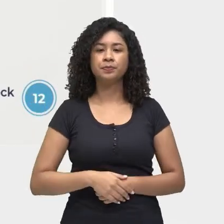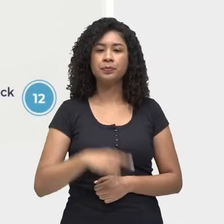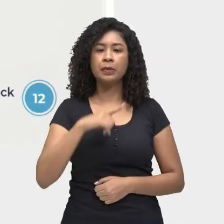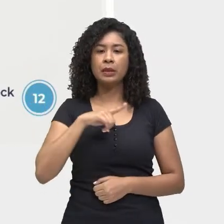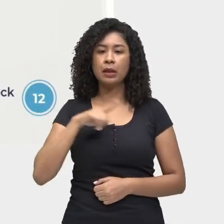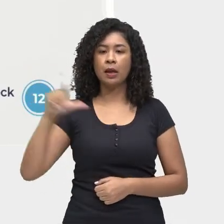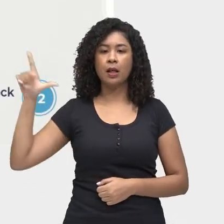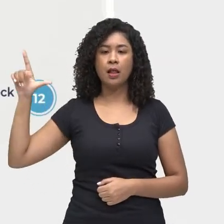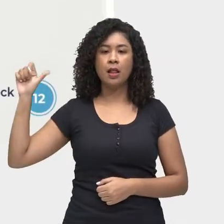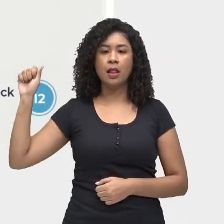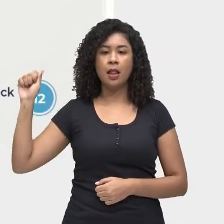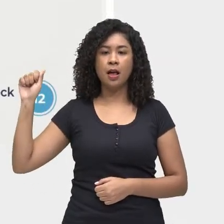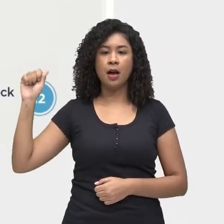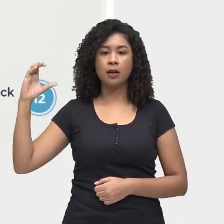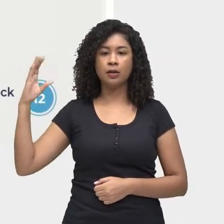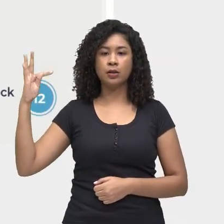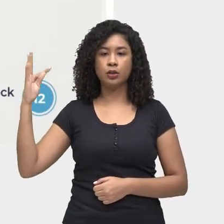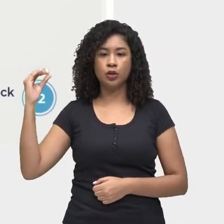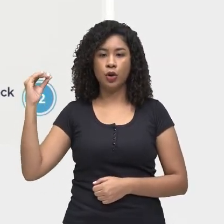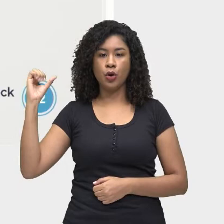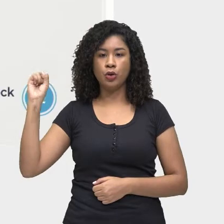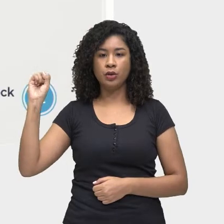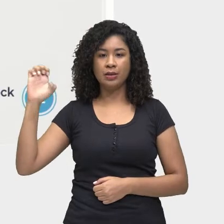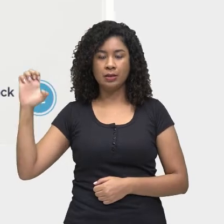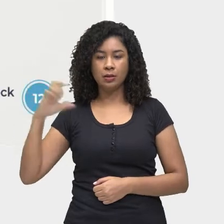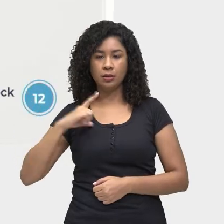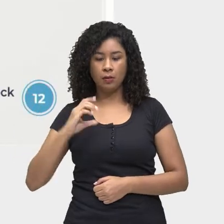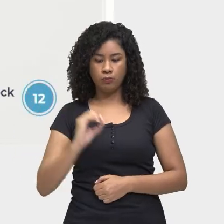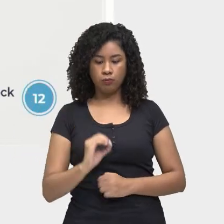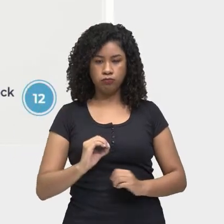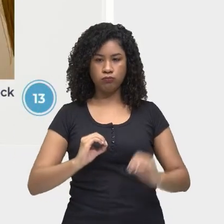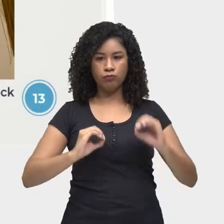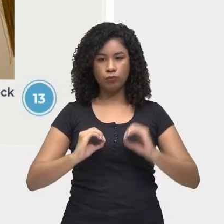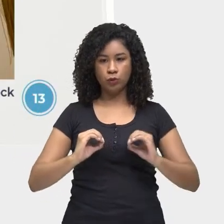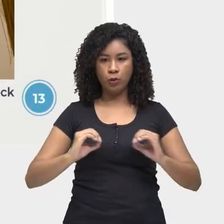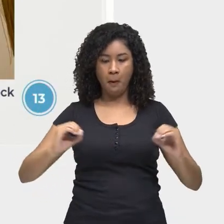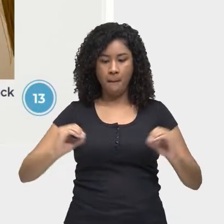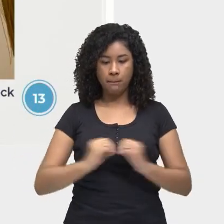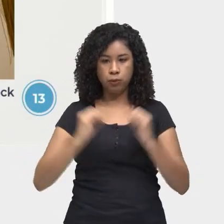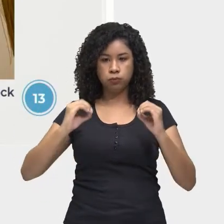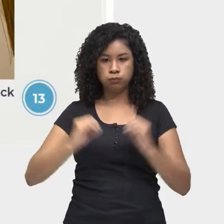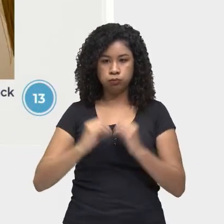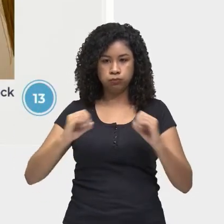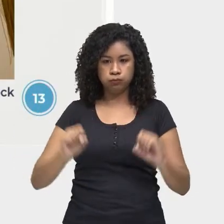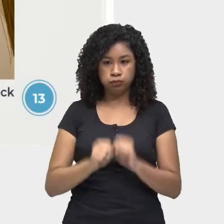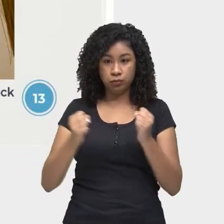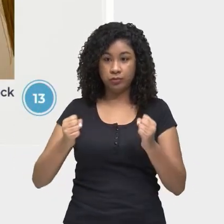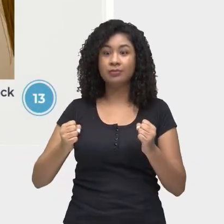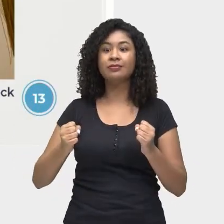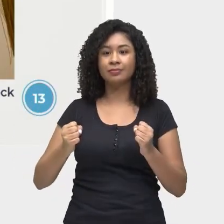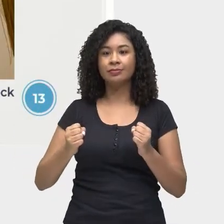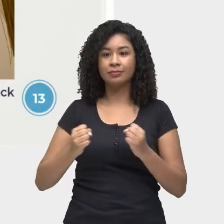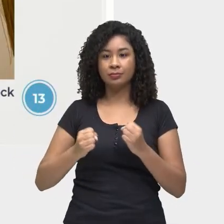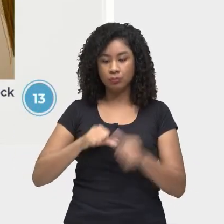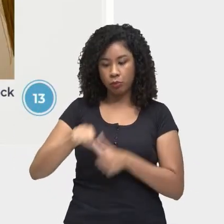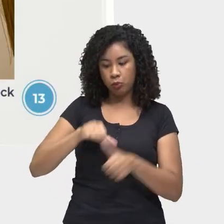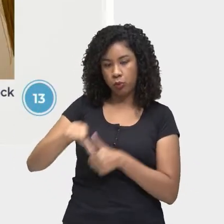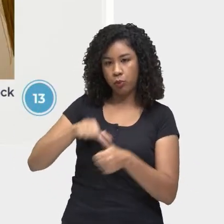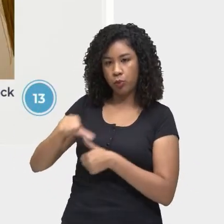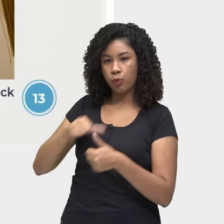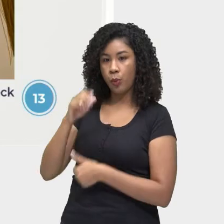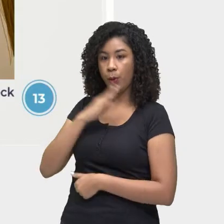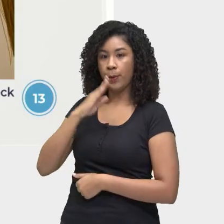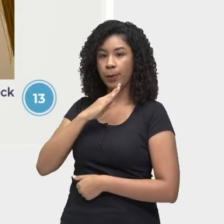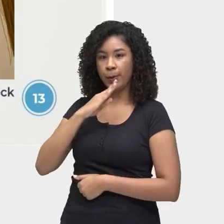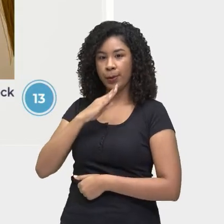que ela é quebrada em galactose e glucose, certo? É um exemplo. A digestão química que ocorre na boca